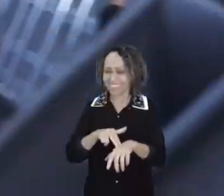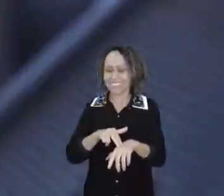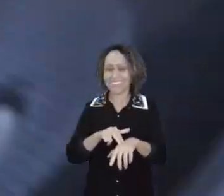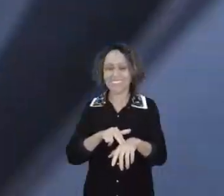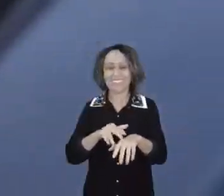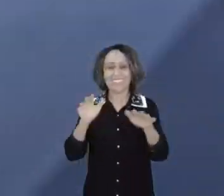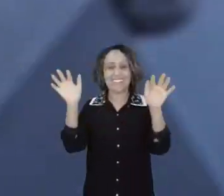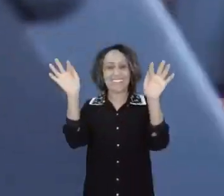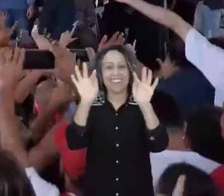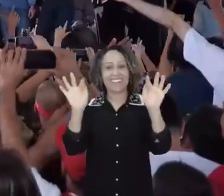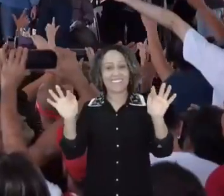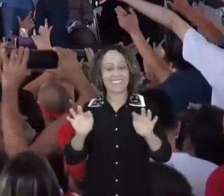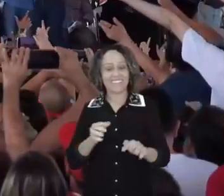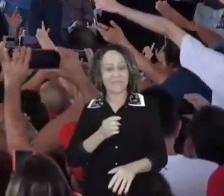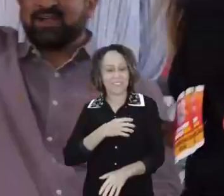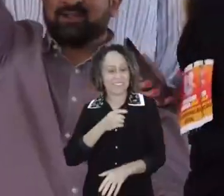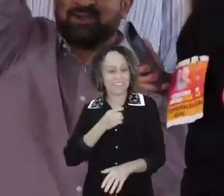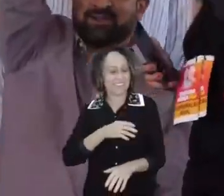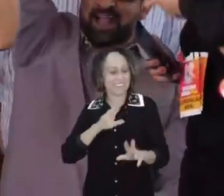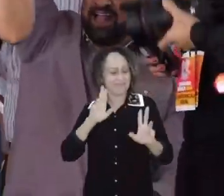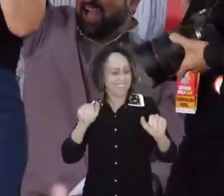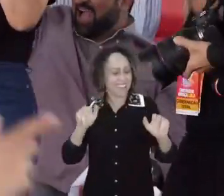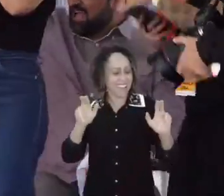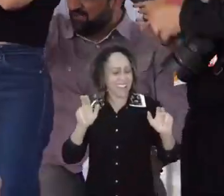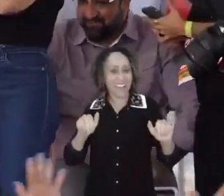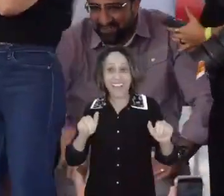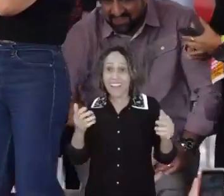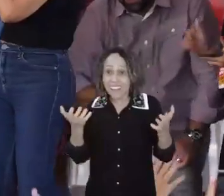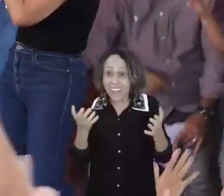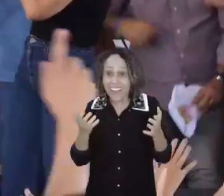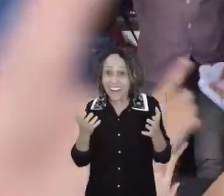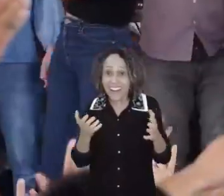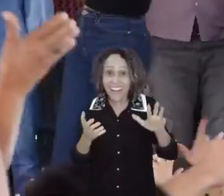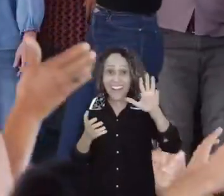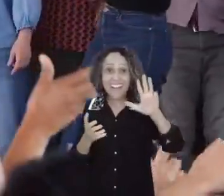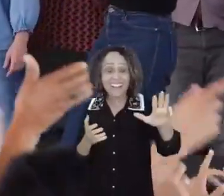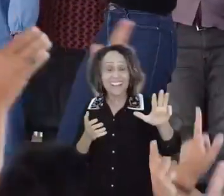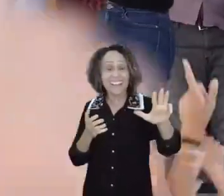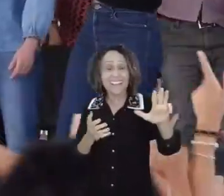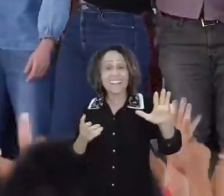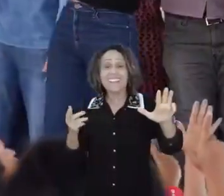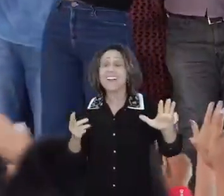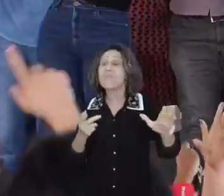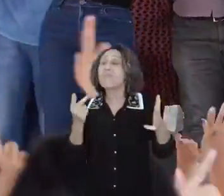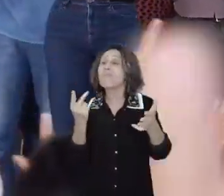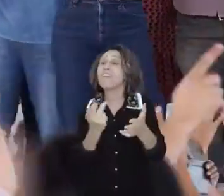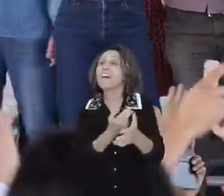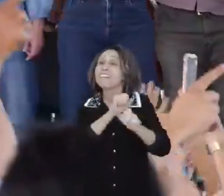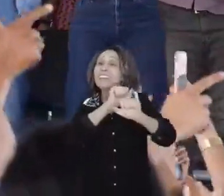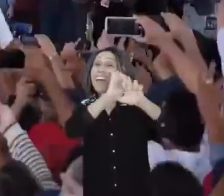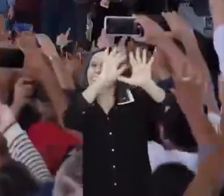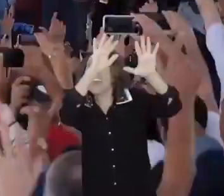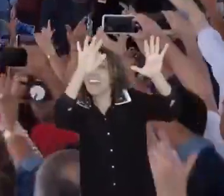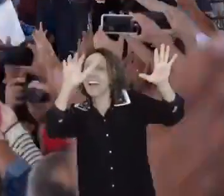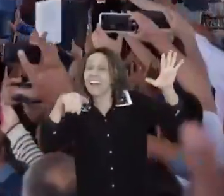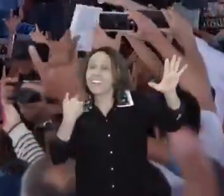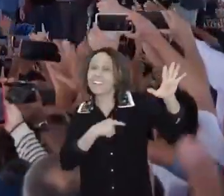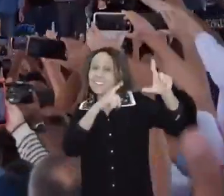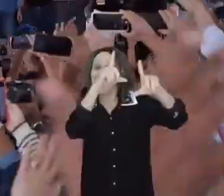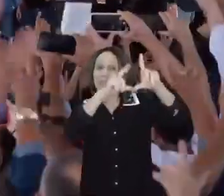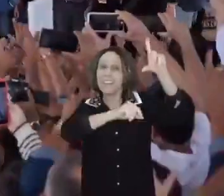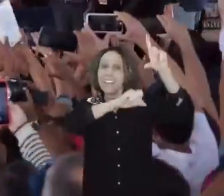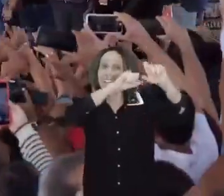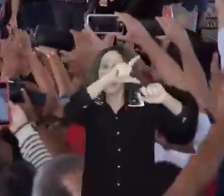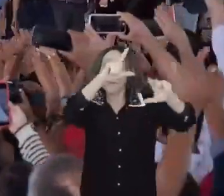Quero ver chegar Lula lá, brilha nossa estrela. Lula lá, renasce